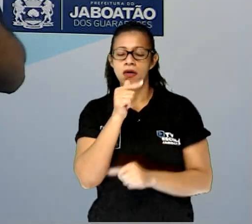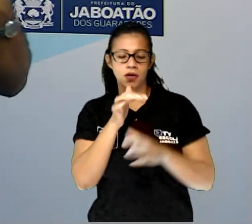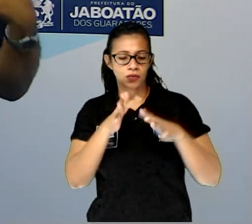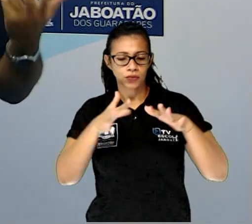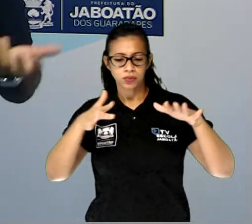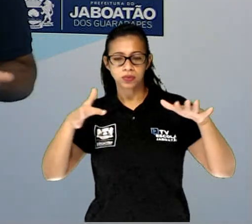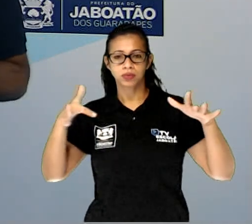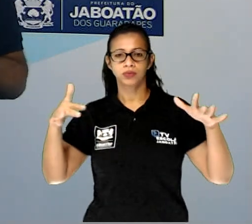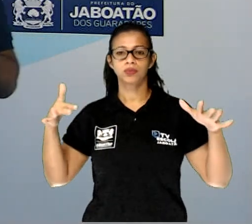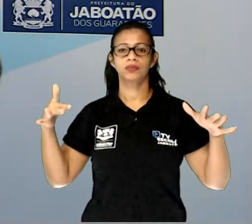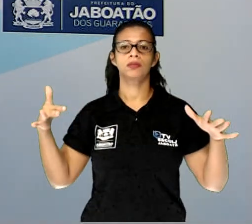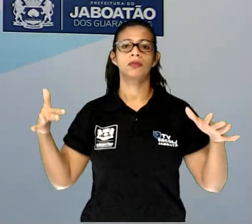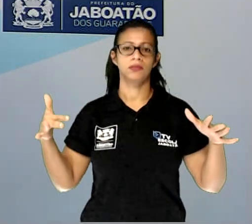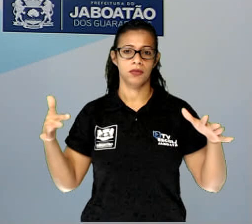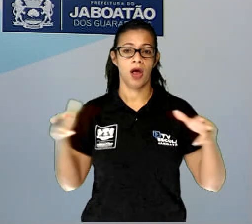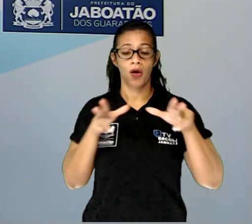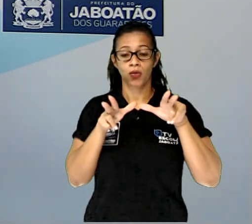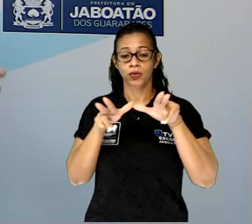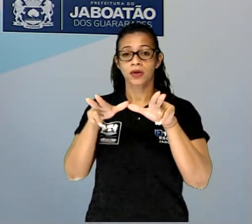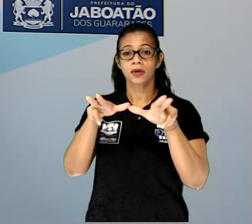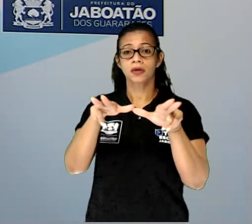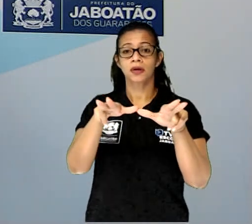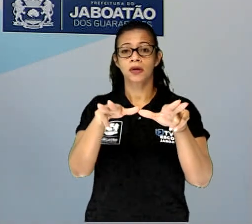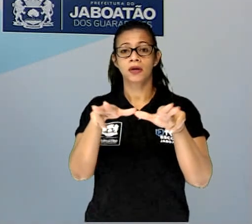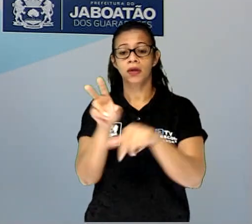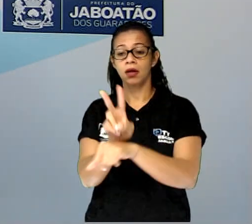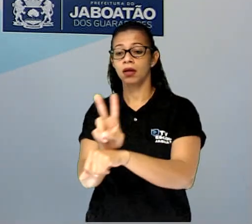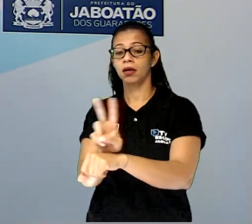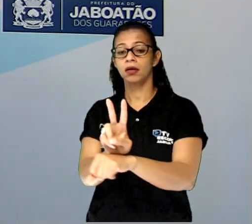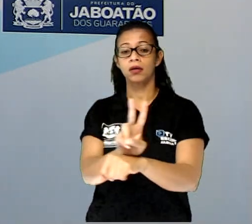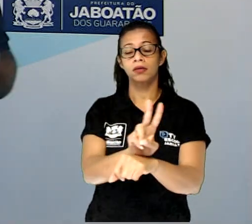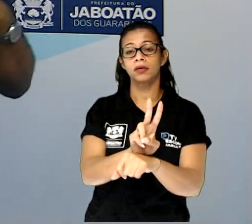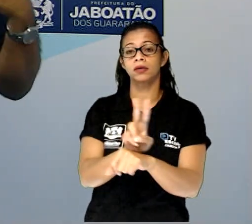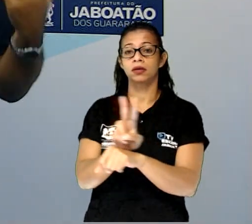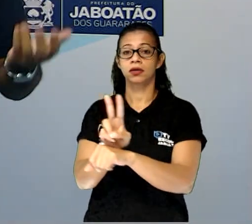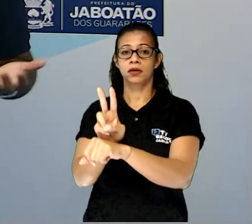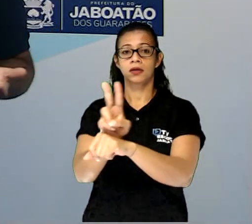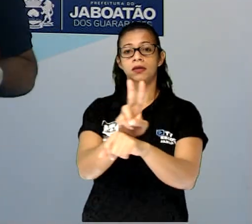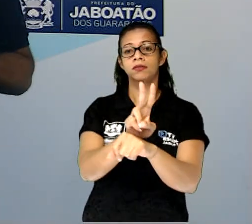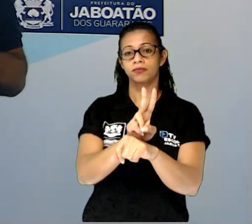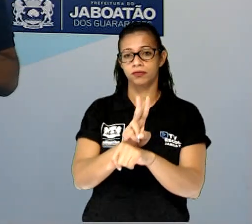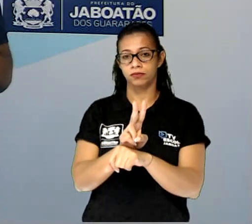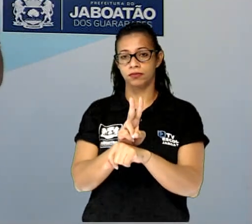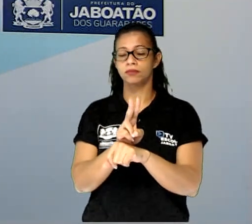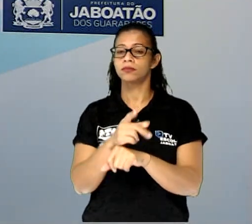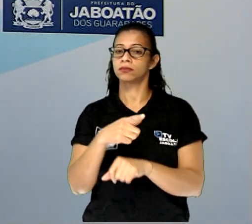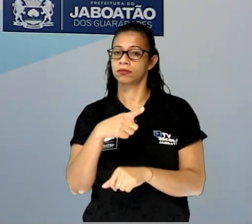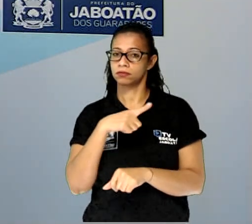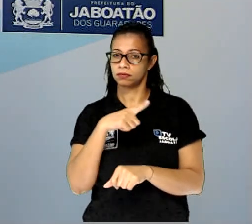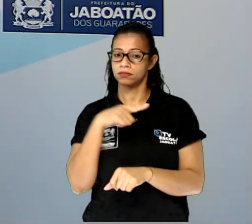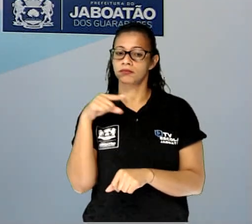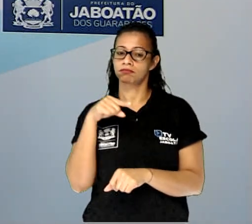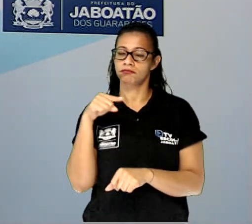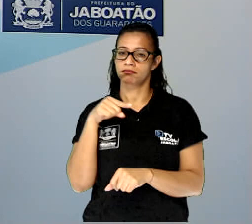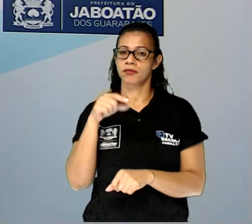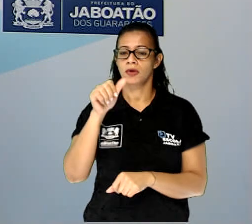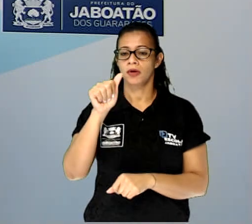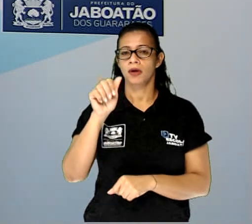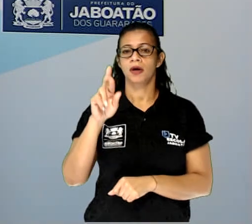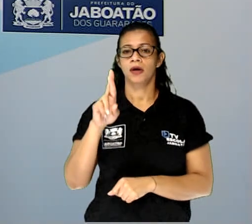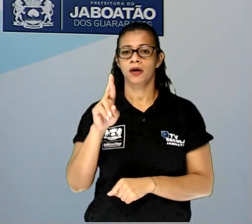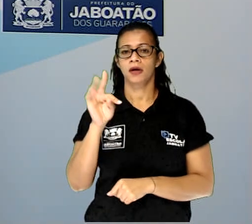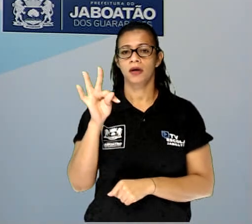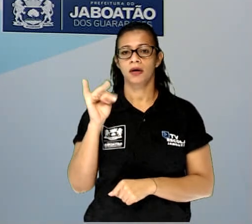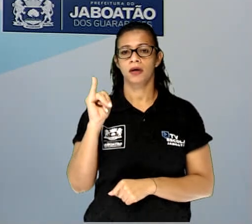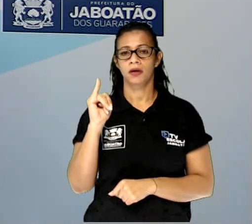Os satélites que vigiam, satélites de vigilância. Então existem satélites chamados de satélites artificiais.